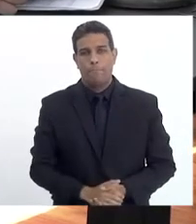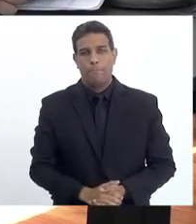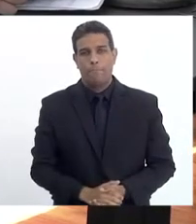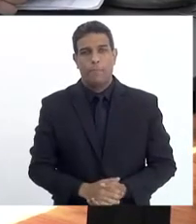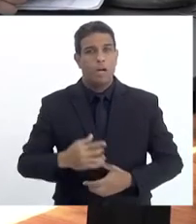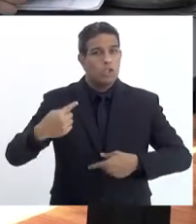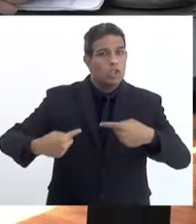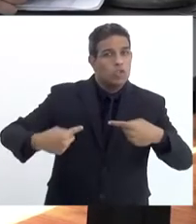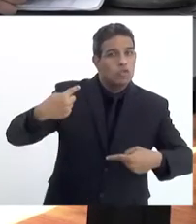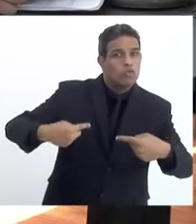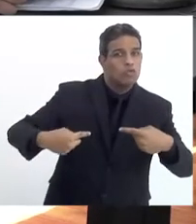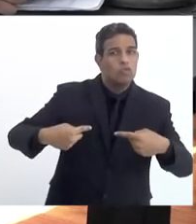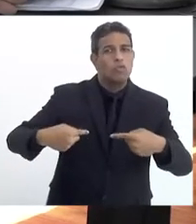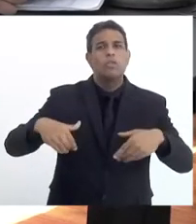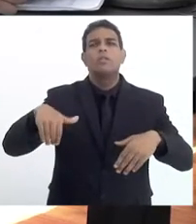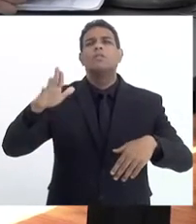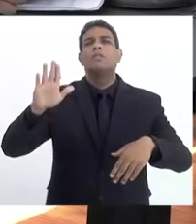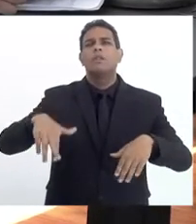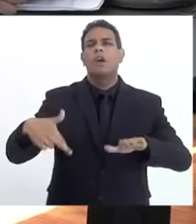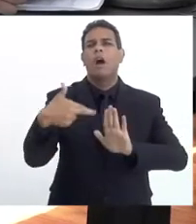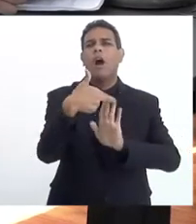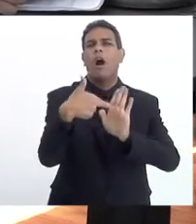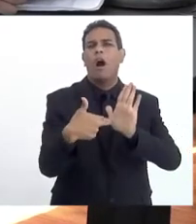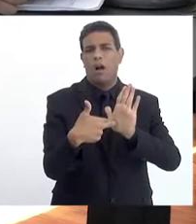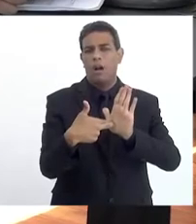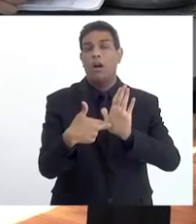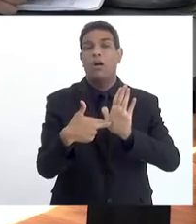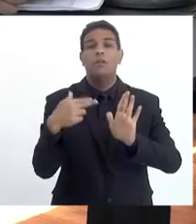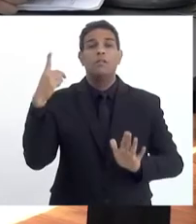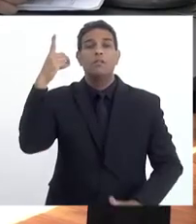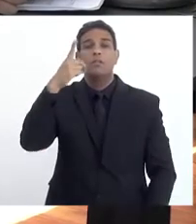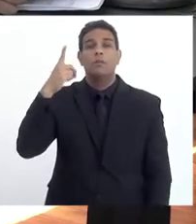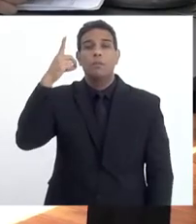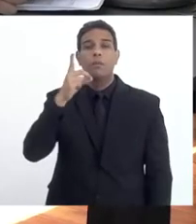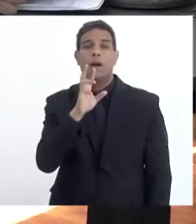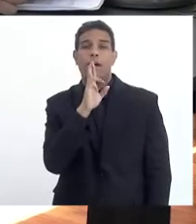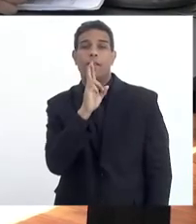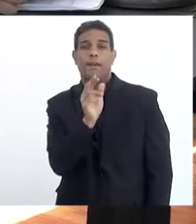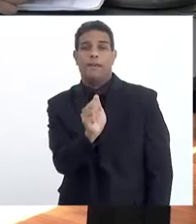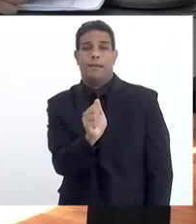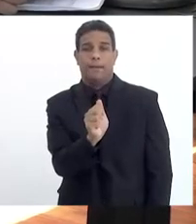Em discussão. Quem é o relator, hein? Relator, deputado Rodrigo Amorim.